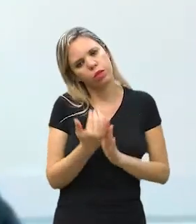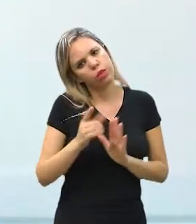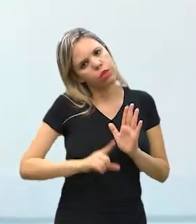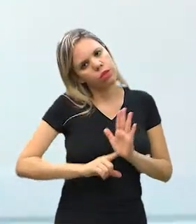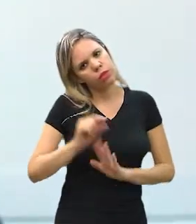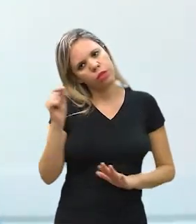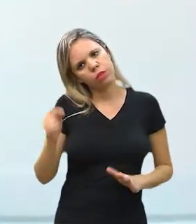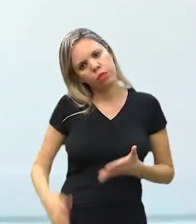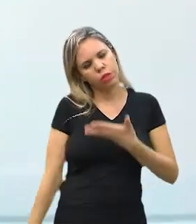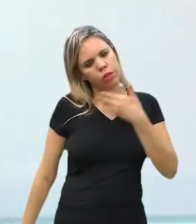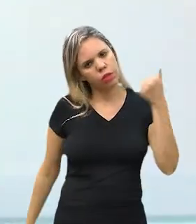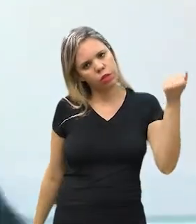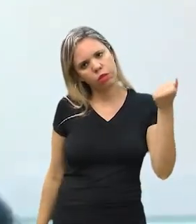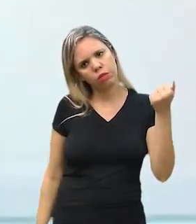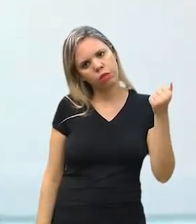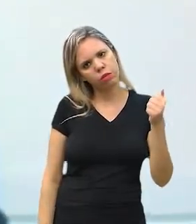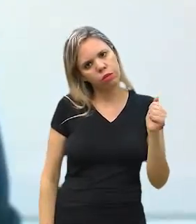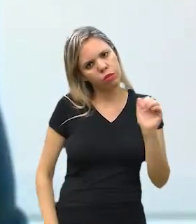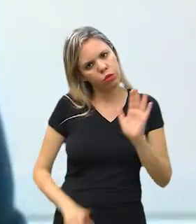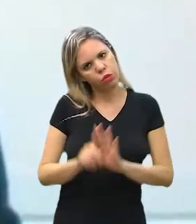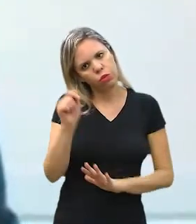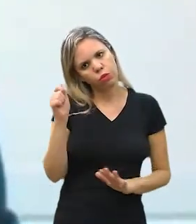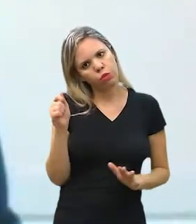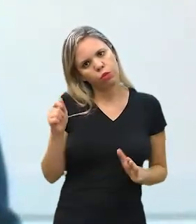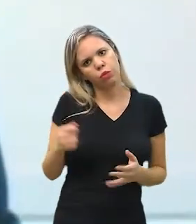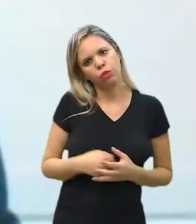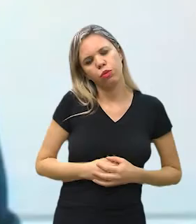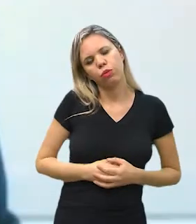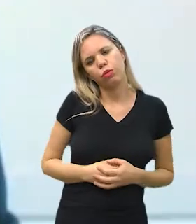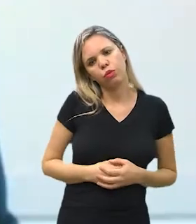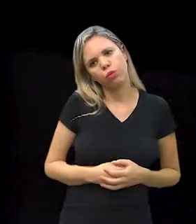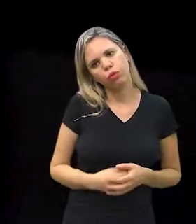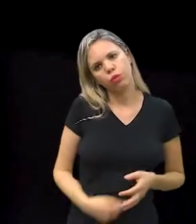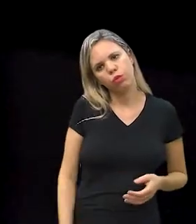Então, eu, além de aumentar meu faturamento, eu melhorei a rentabilidade.